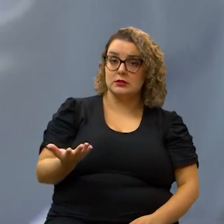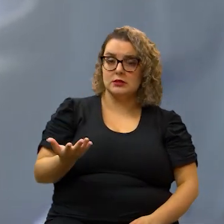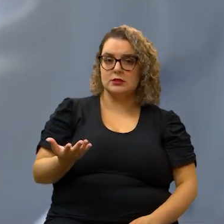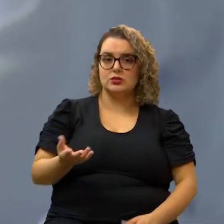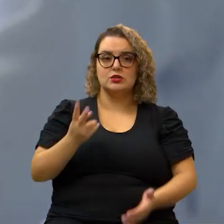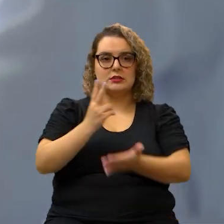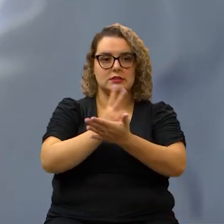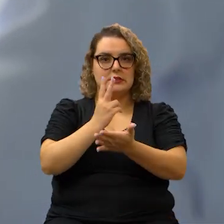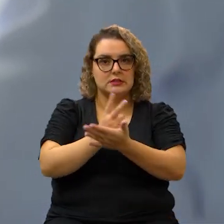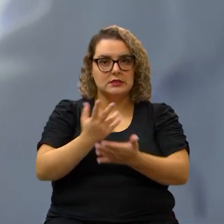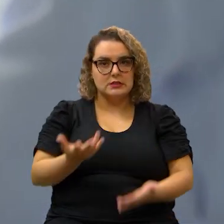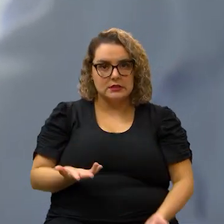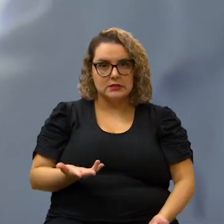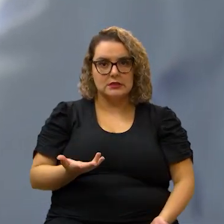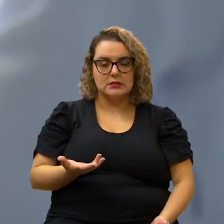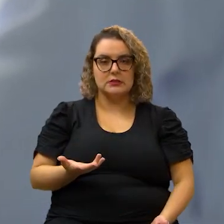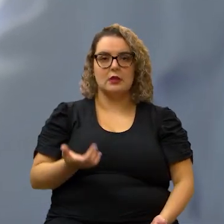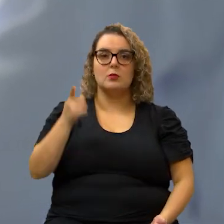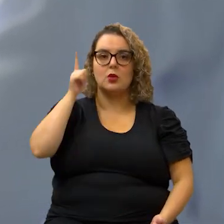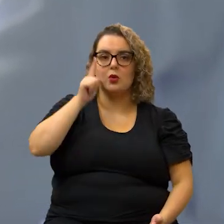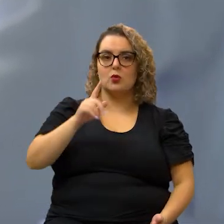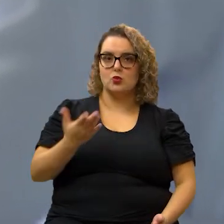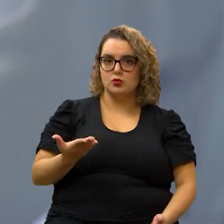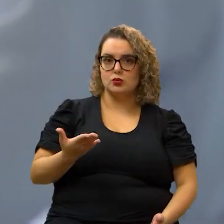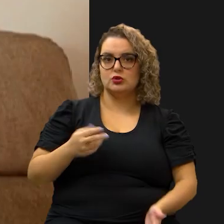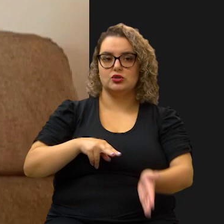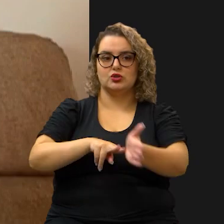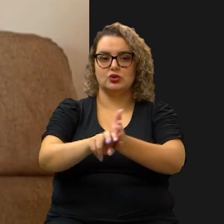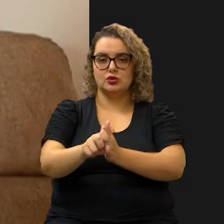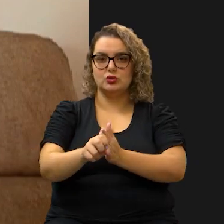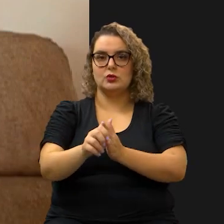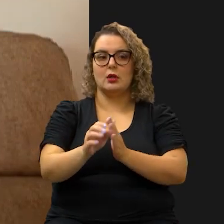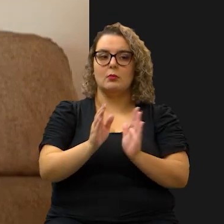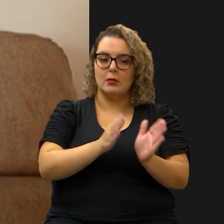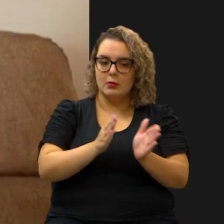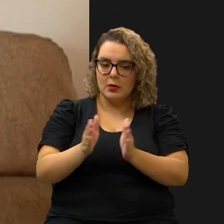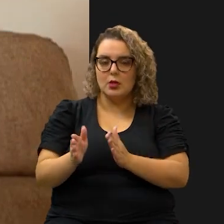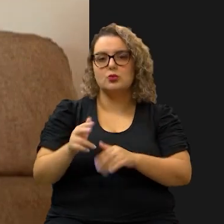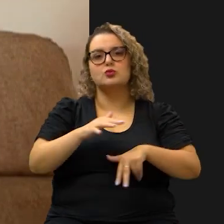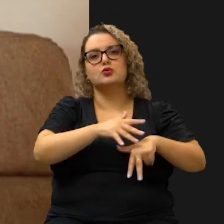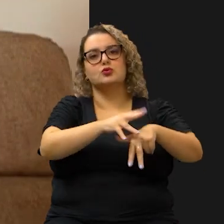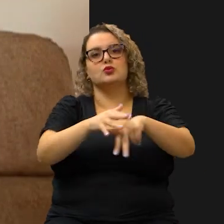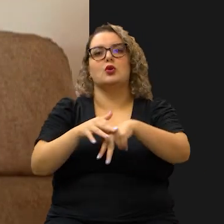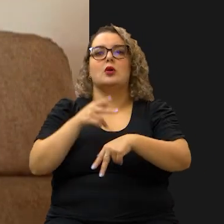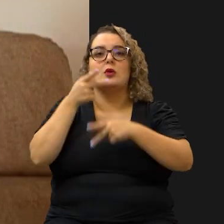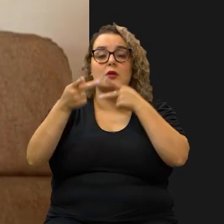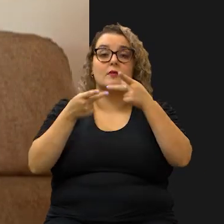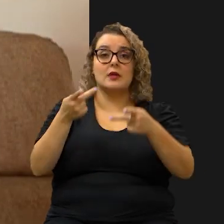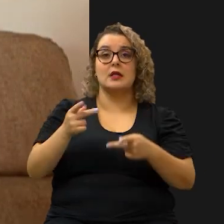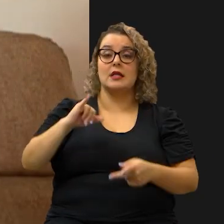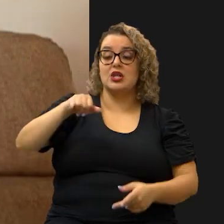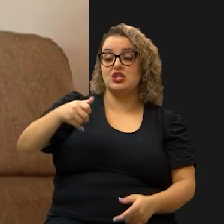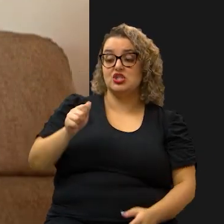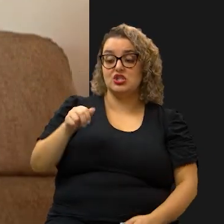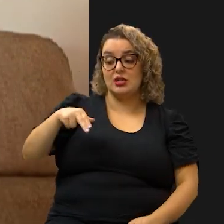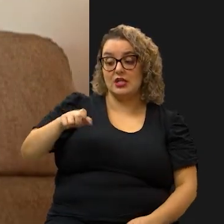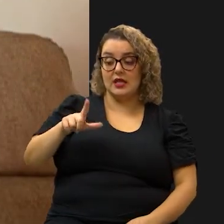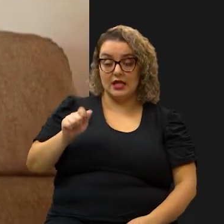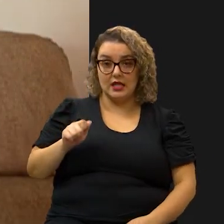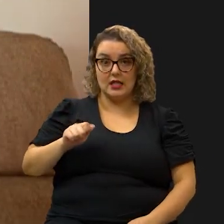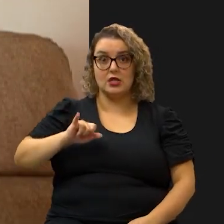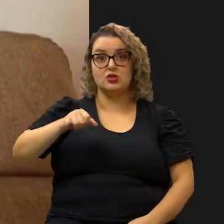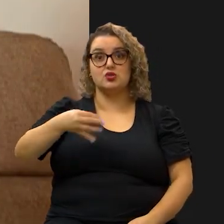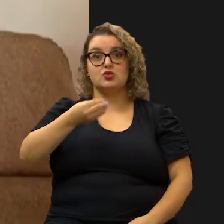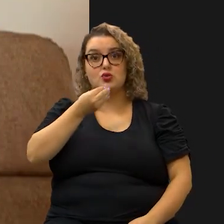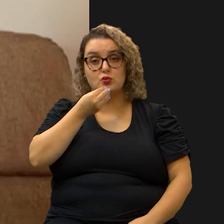é importantíssimo a gente sempre conseguir diagnosticar e seguir esse paciente no que a gente fala da